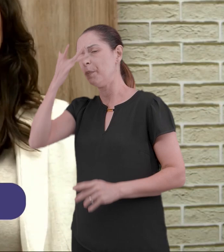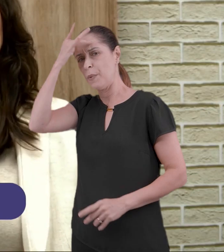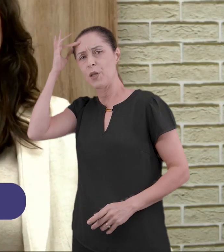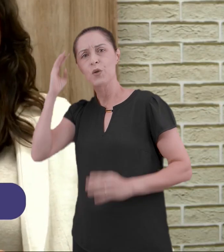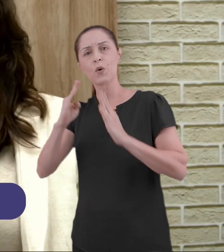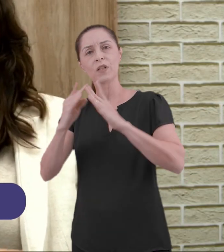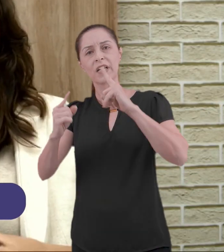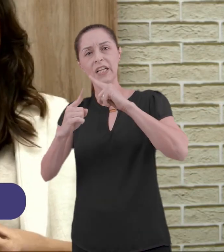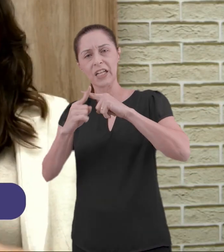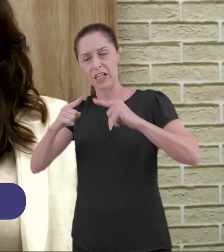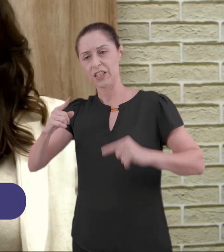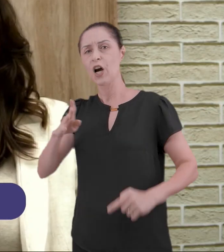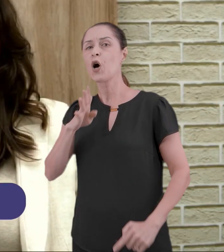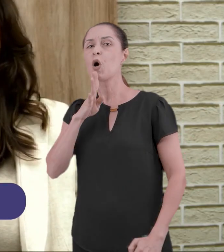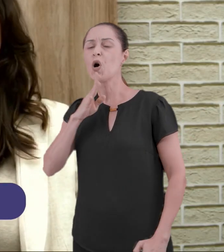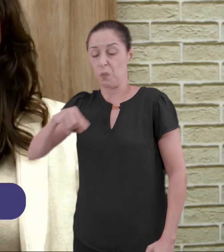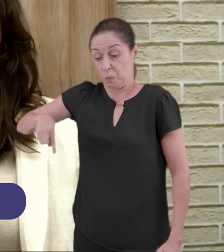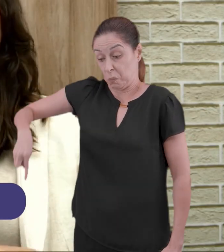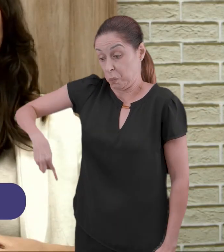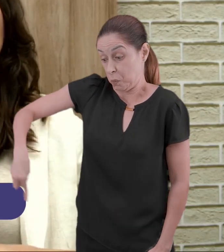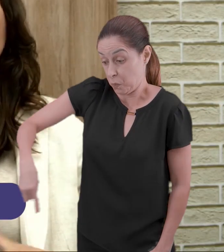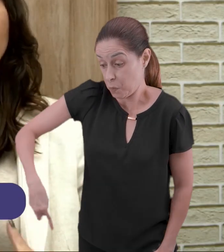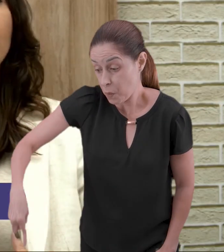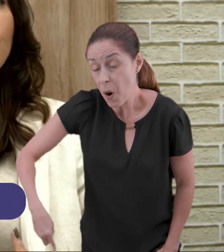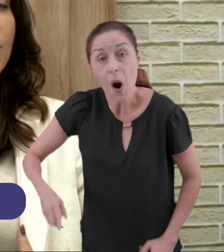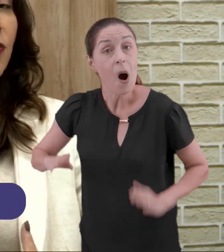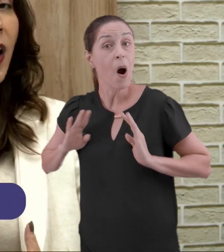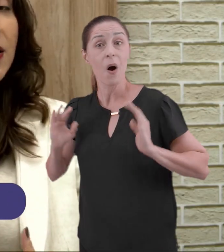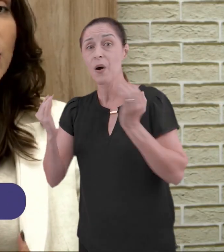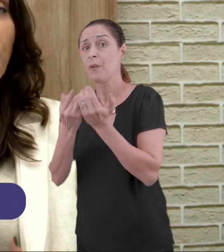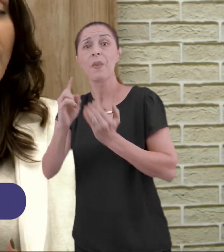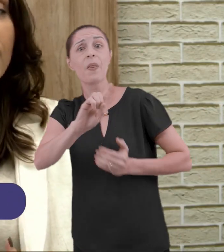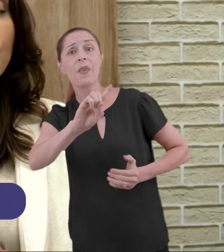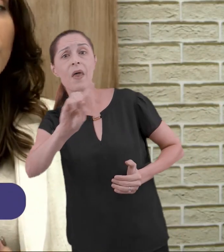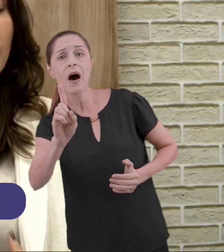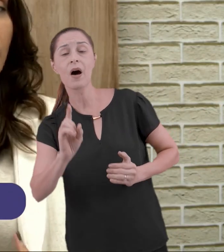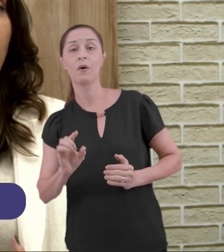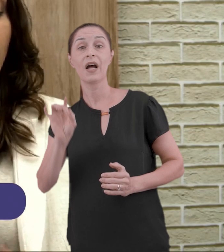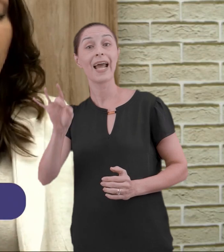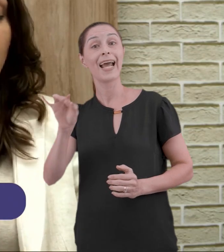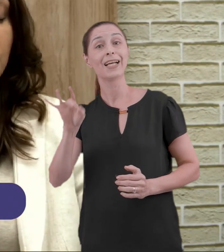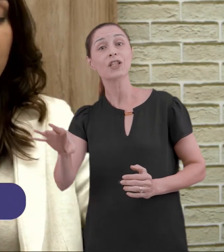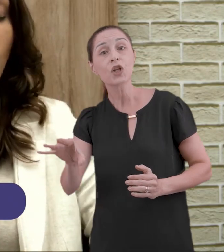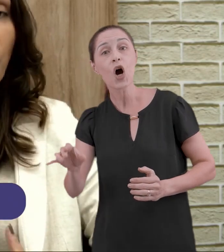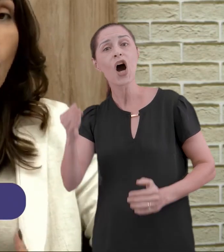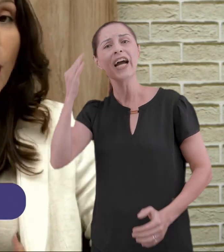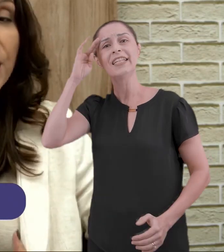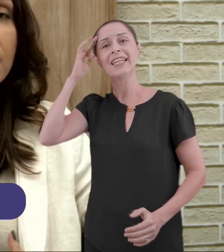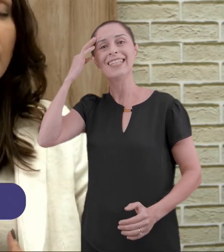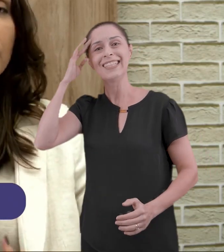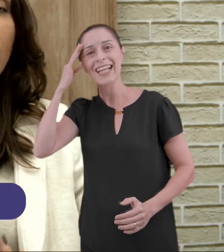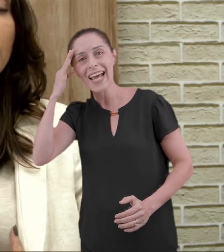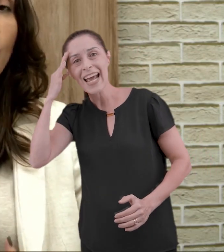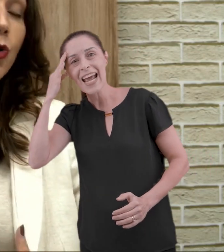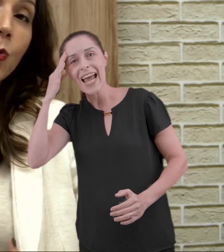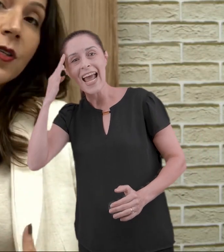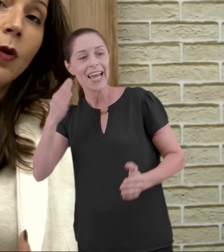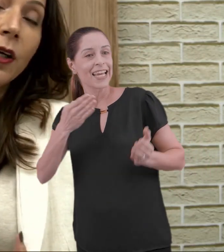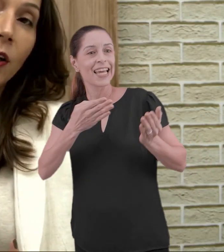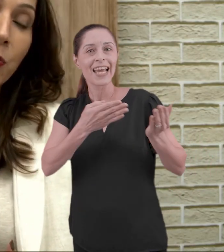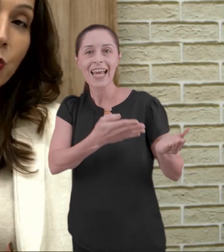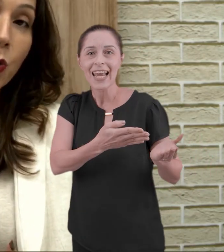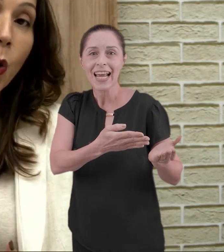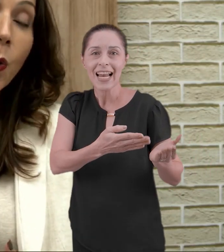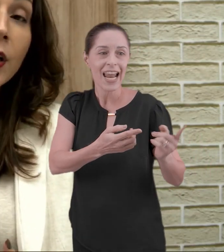entender que as pessoas são diferentes, que algumas características fazem parte, são próprias da